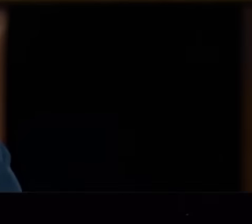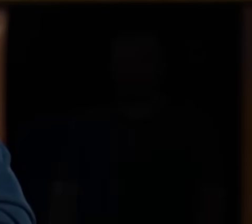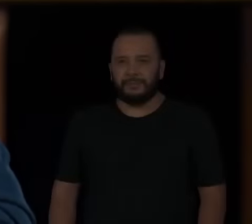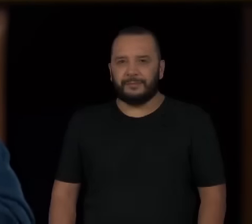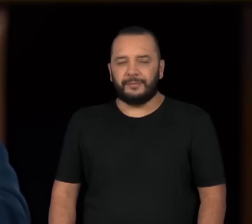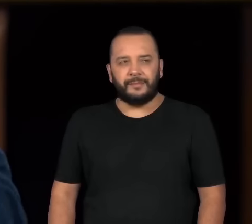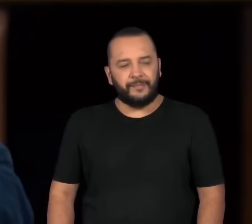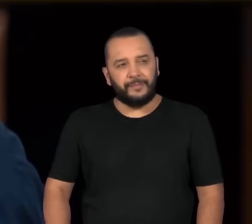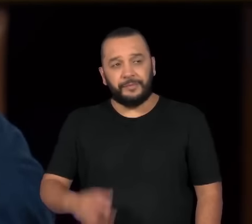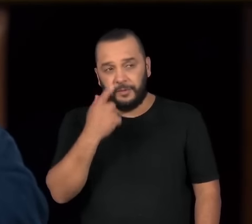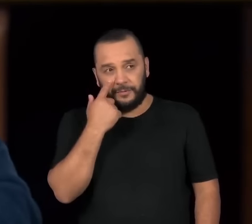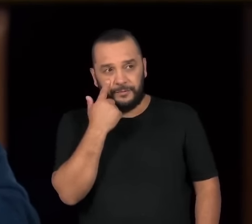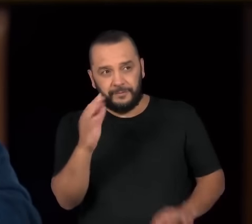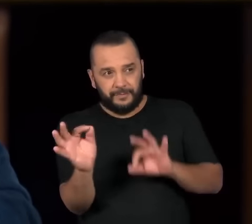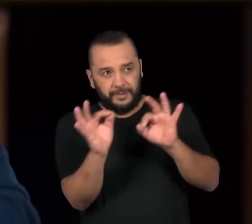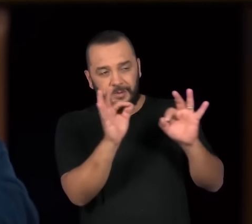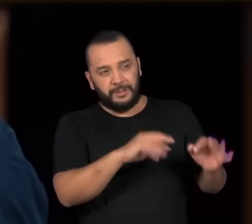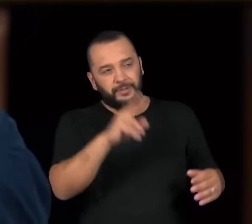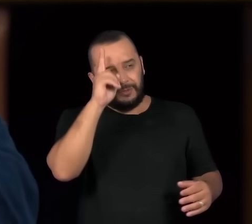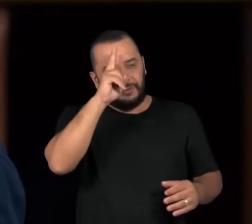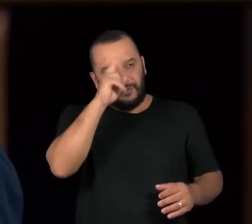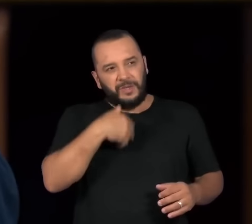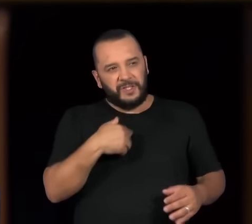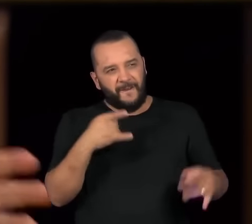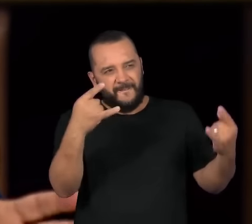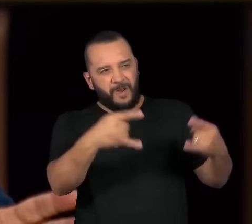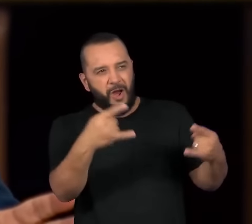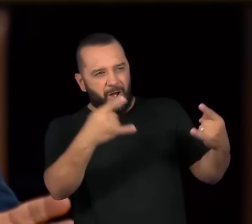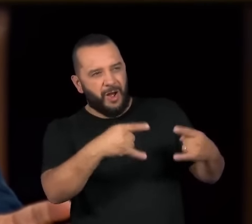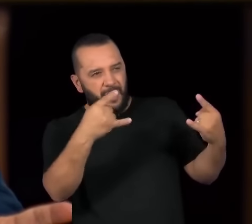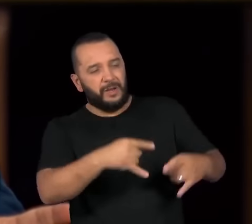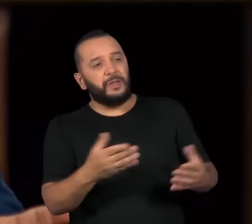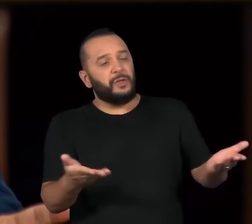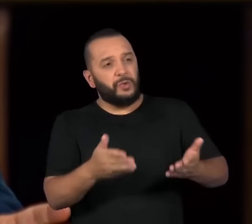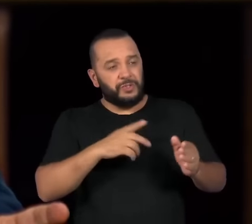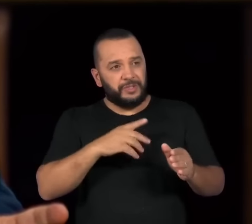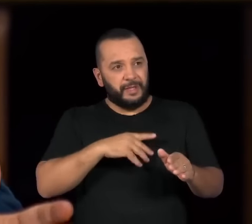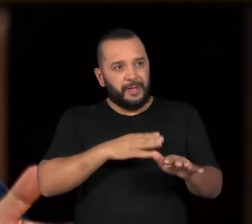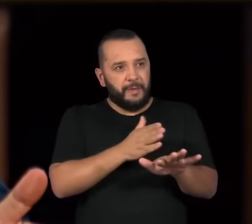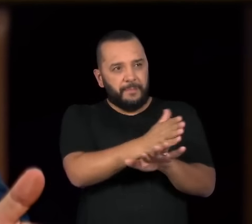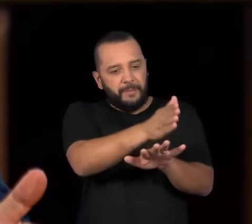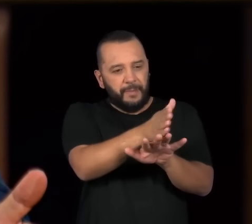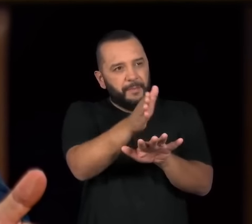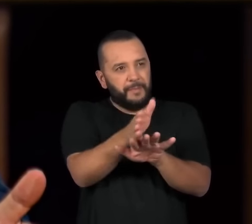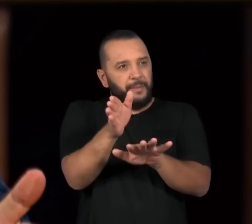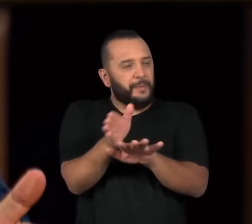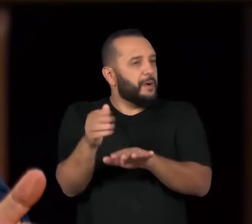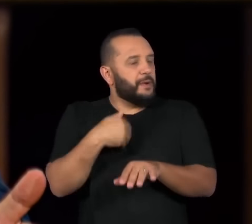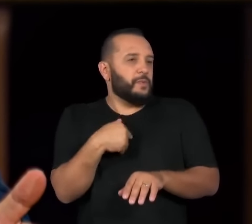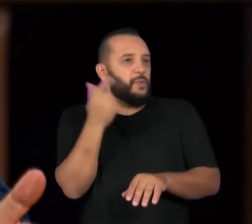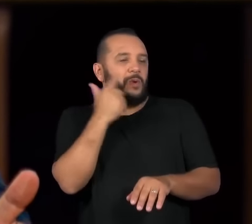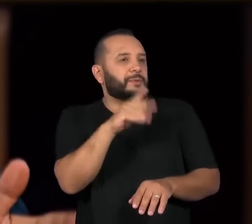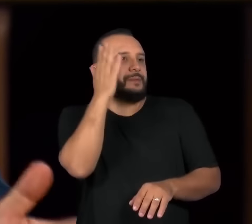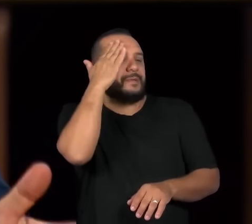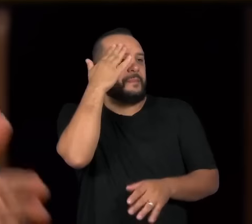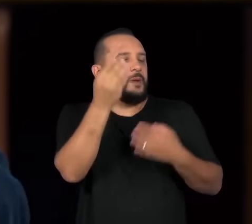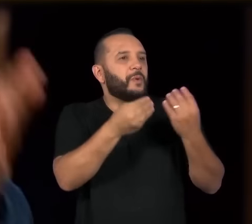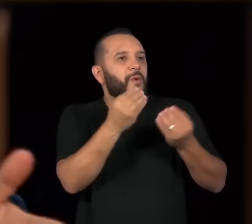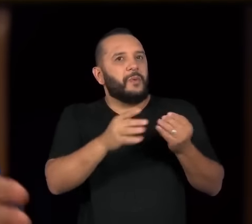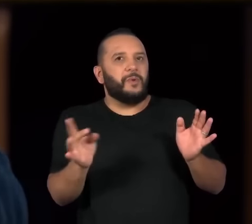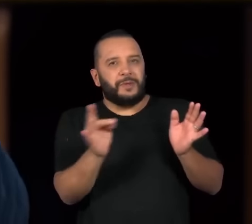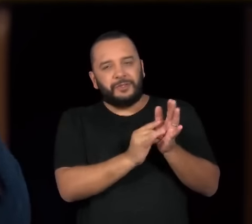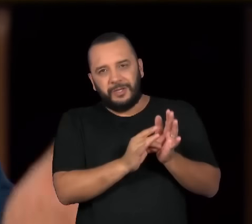Eu acompanhei bem essa história do heavy metal e hoje tem tantas derivações que eu já não consigo acompanhar. Tem o thrash,